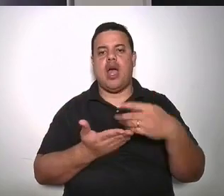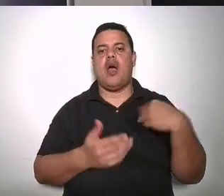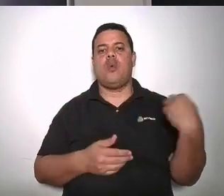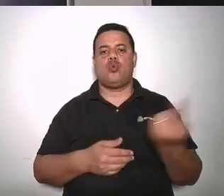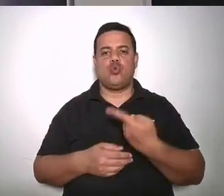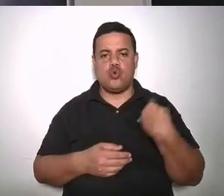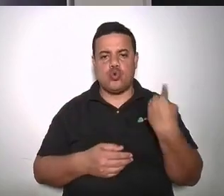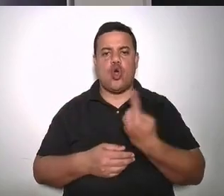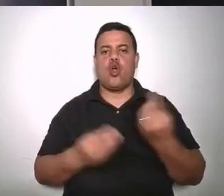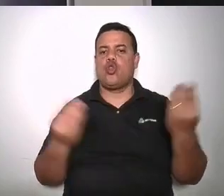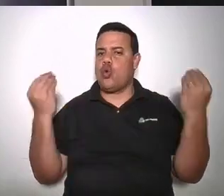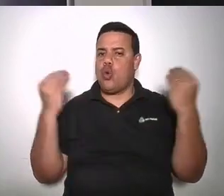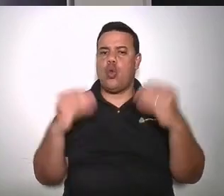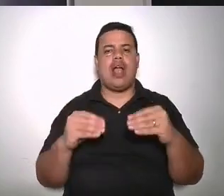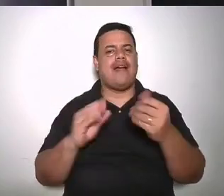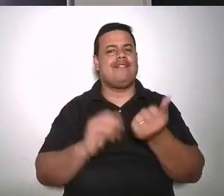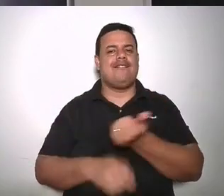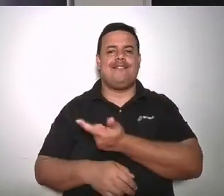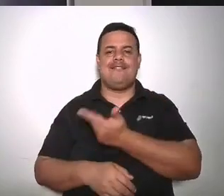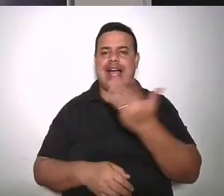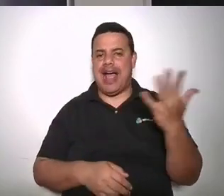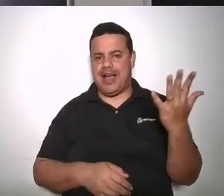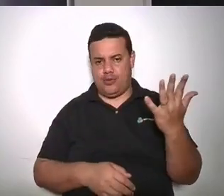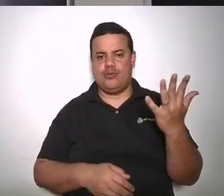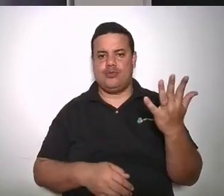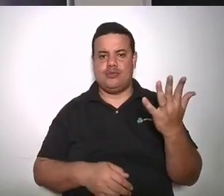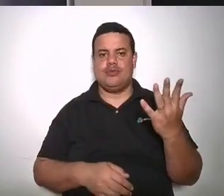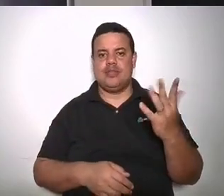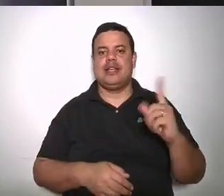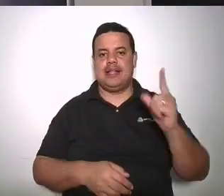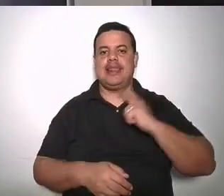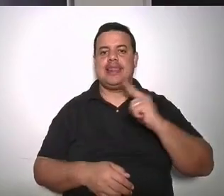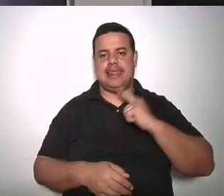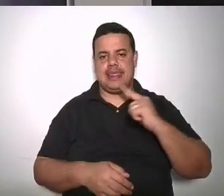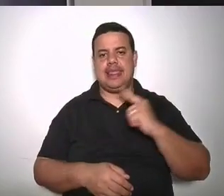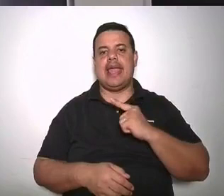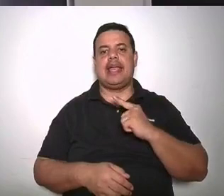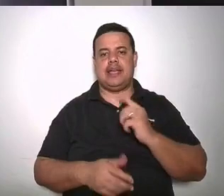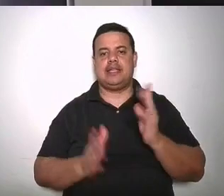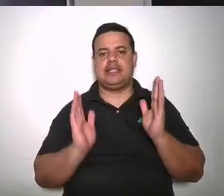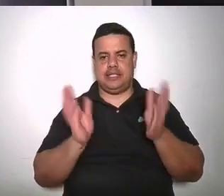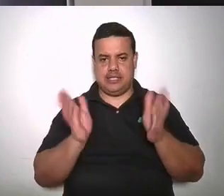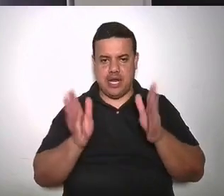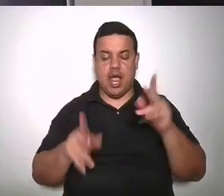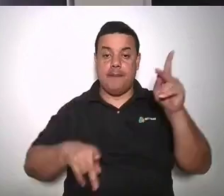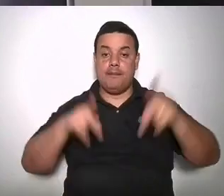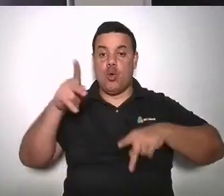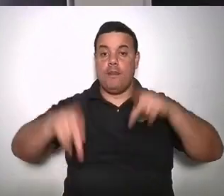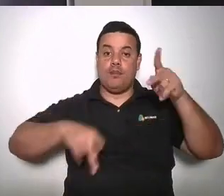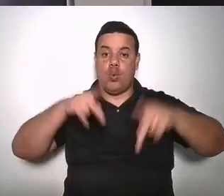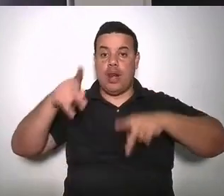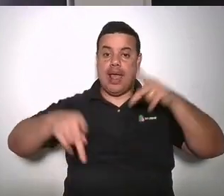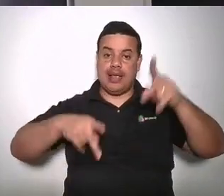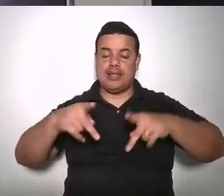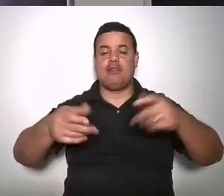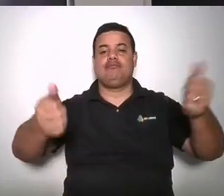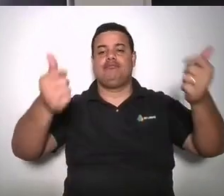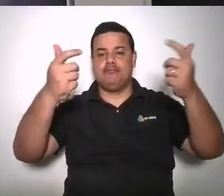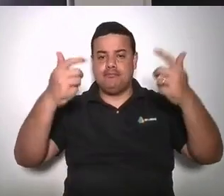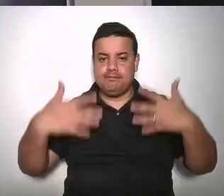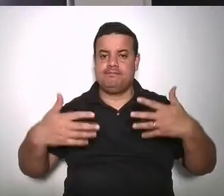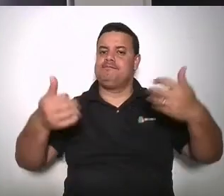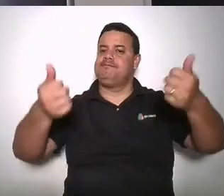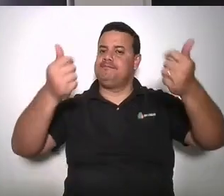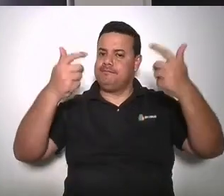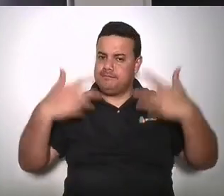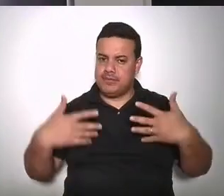vários itens que a população nos relatou. Olha, Vila